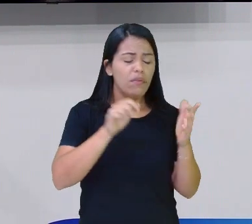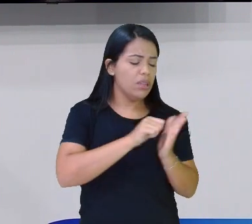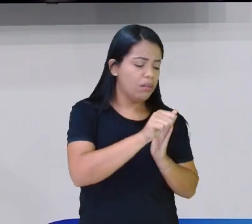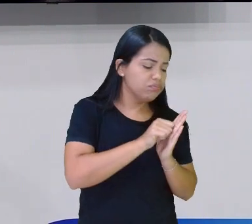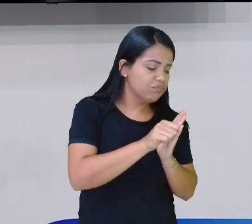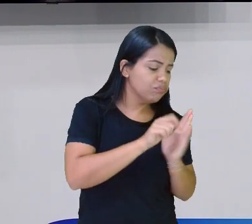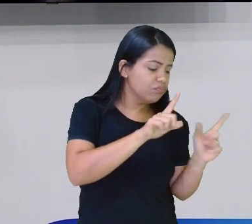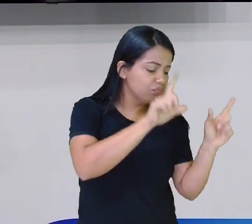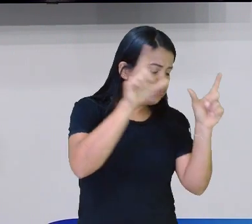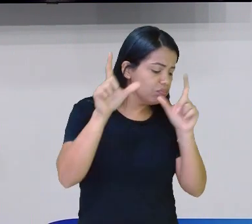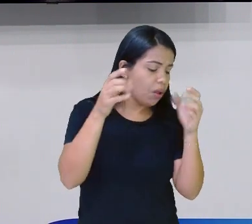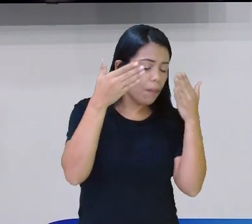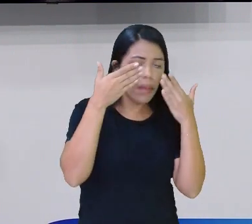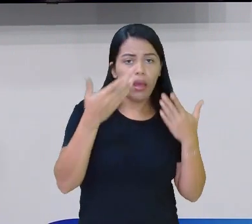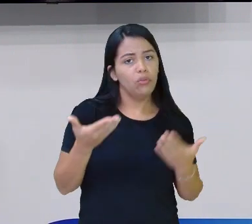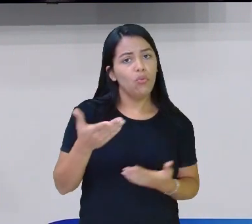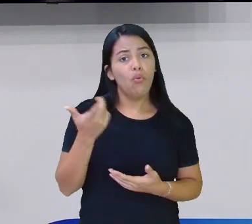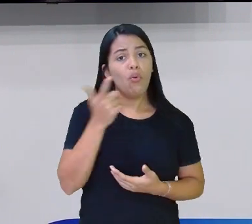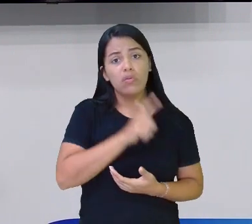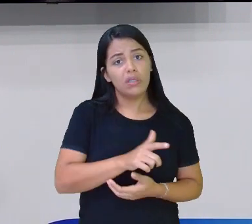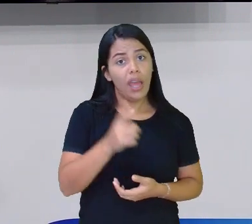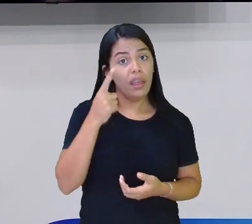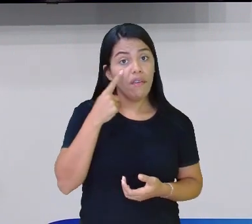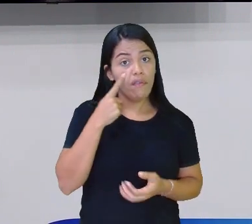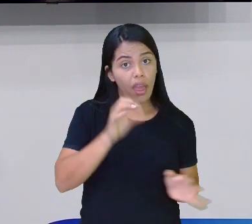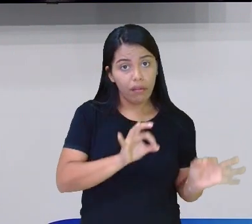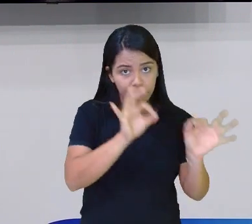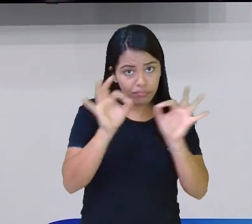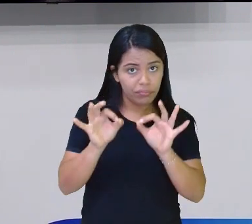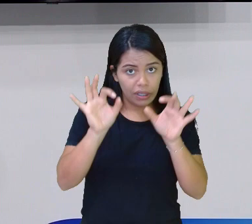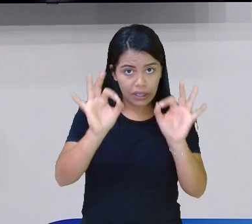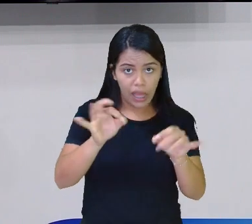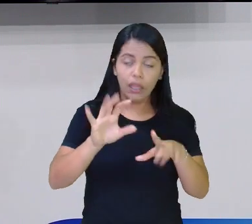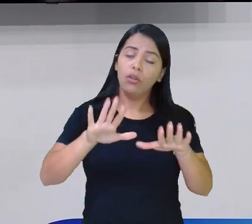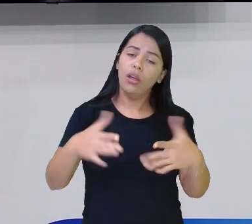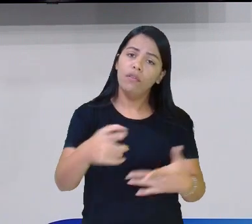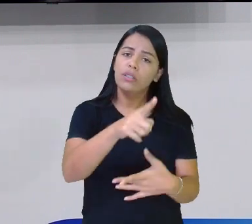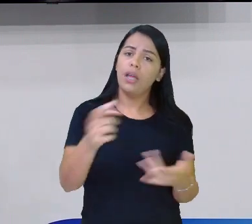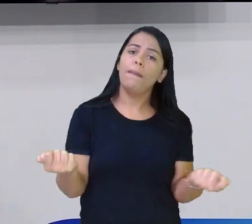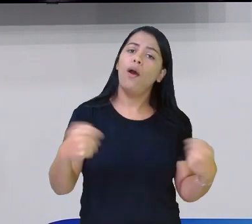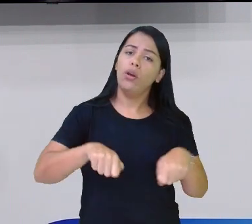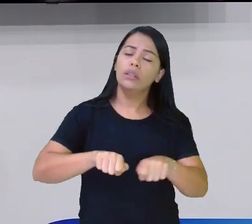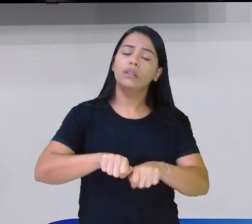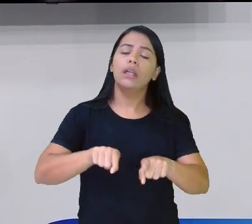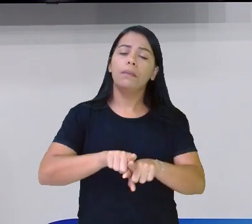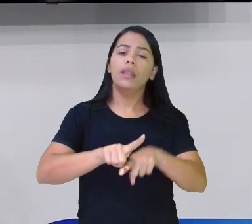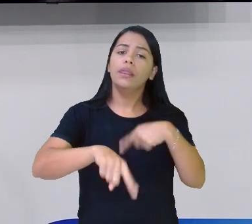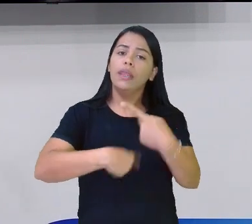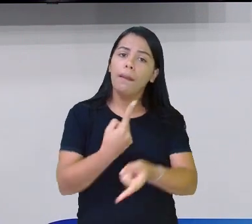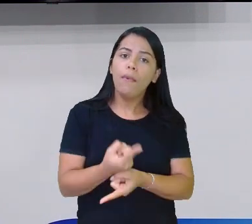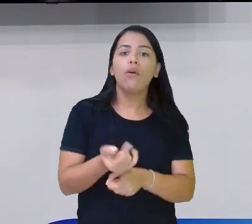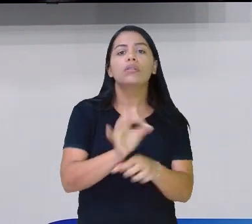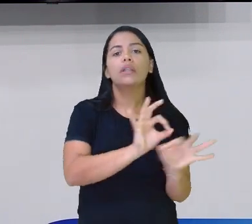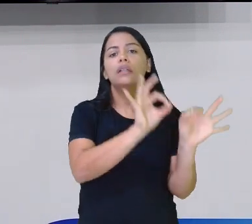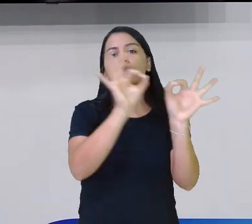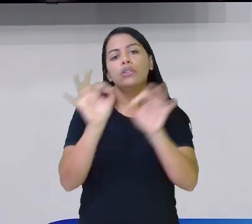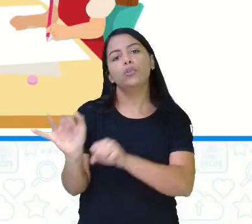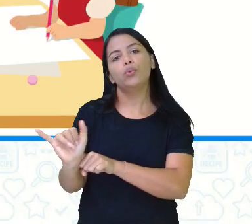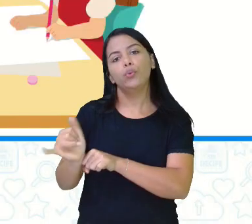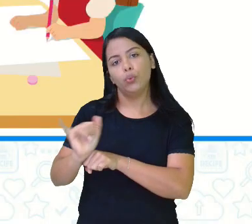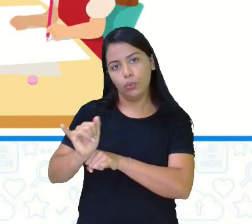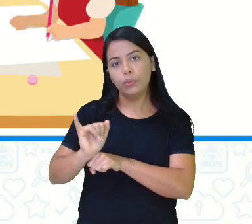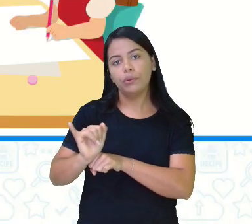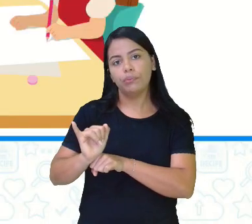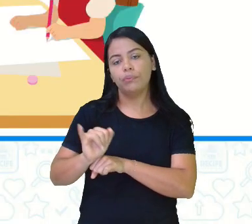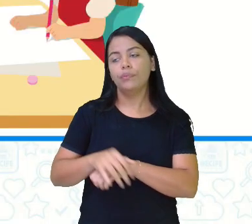você printa a tela, ou você espera a nossa reprise no YouTube e pode pausar, anotar com calma, tá joia? Então,